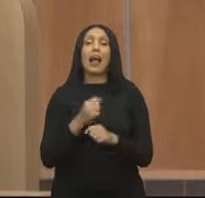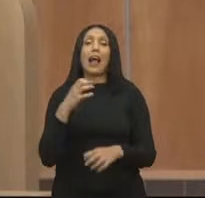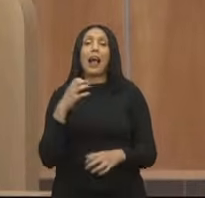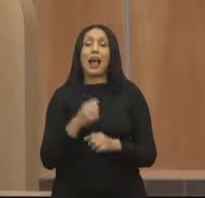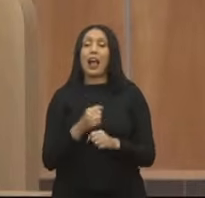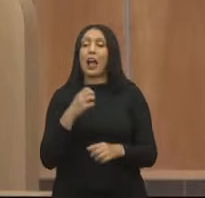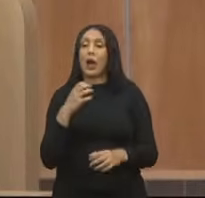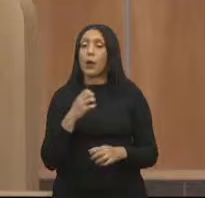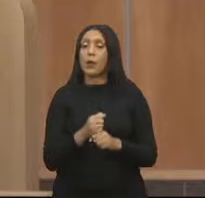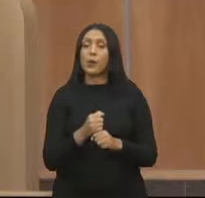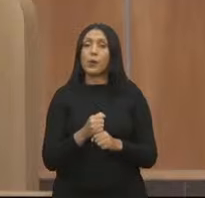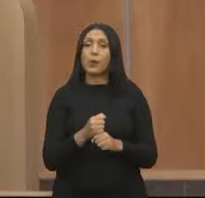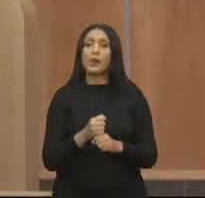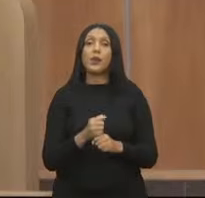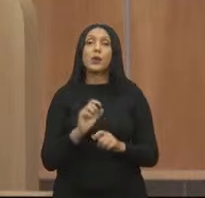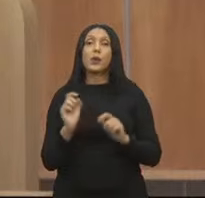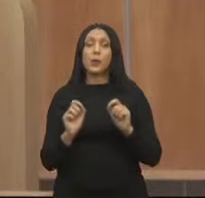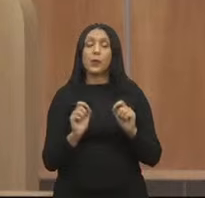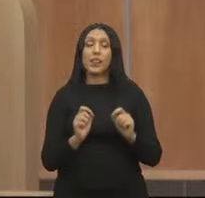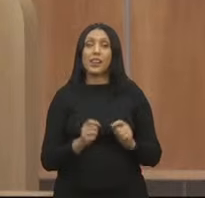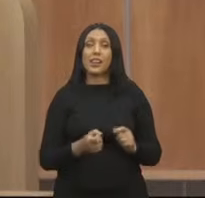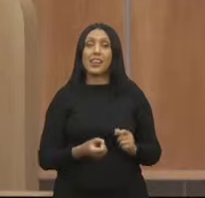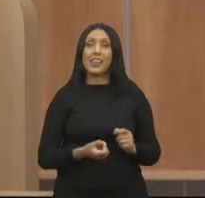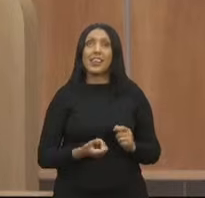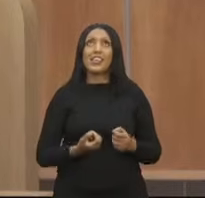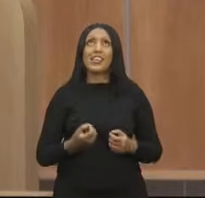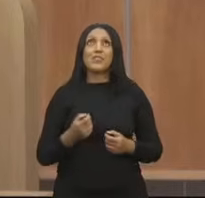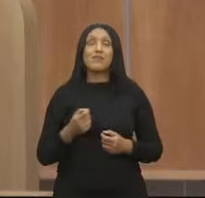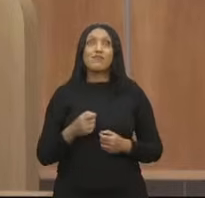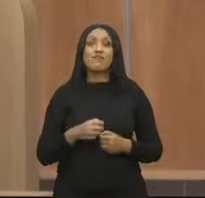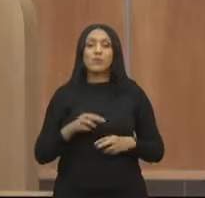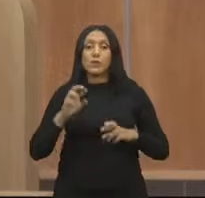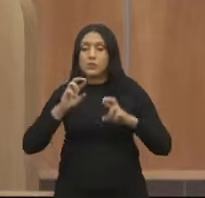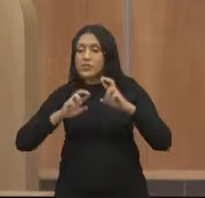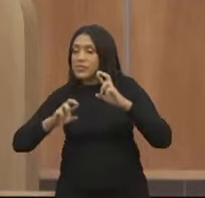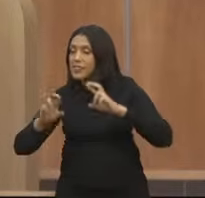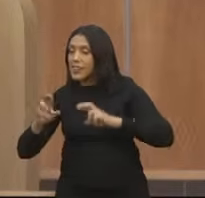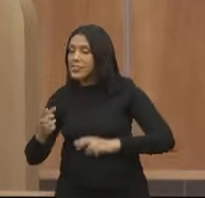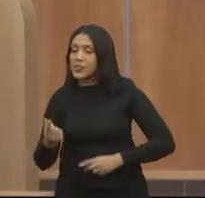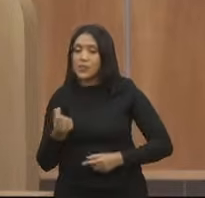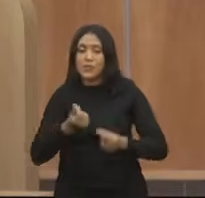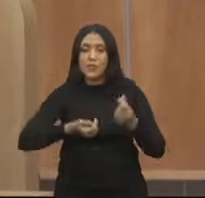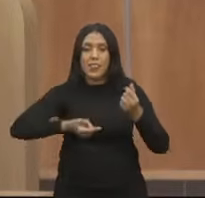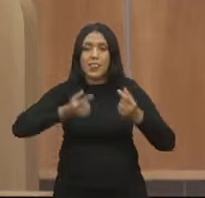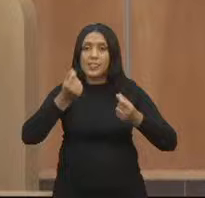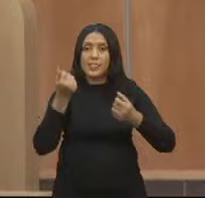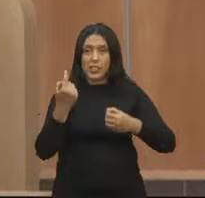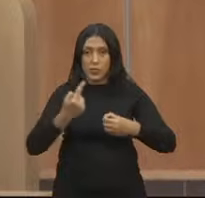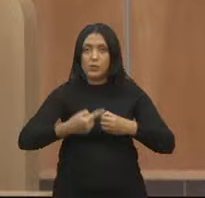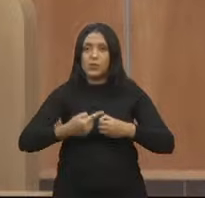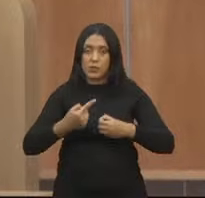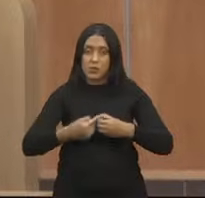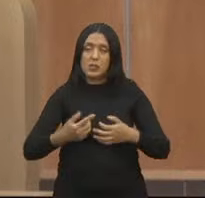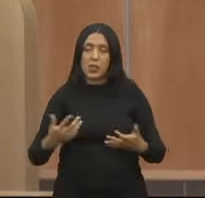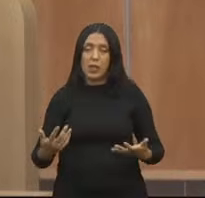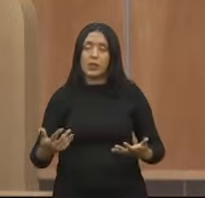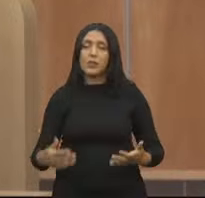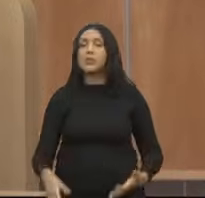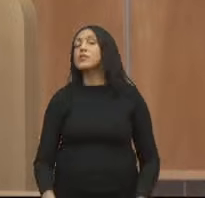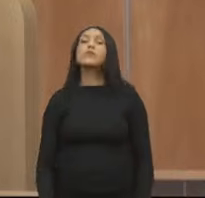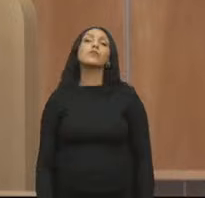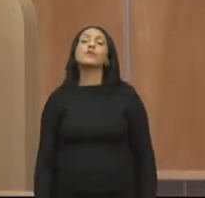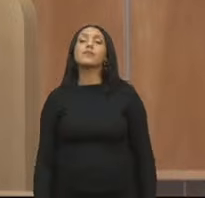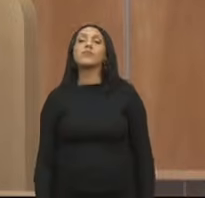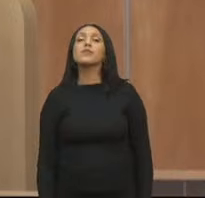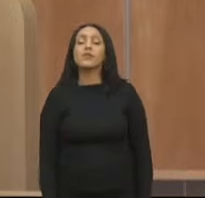do Instituto de Previdência. Então, gente, eu quero aqui ressaltar algumas áreas e mais